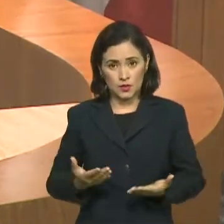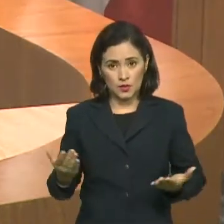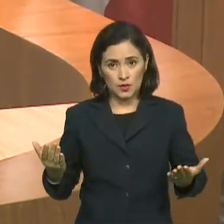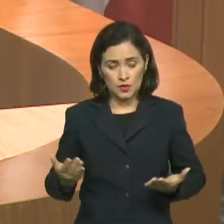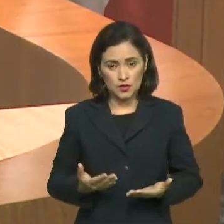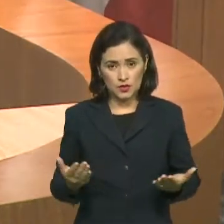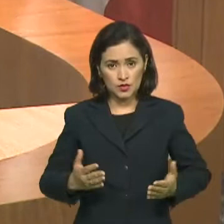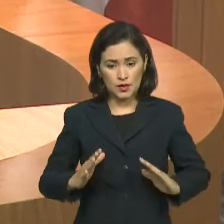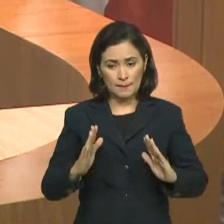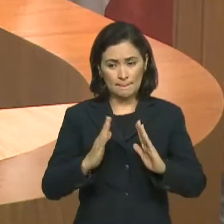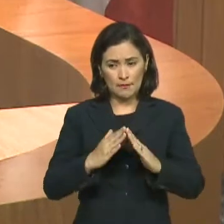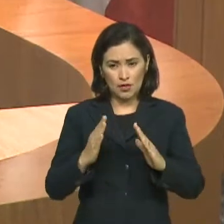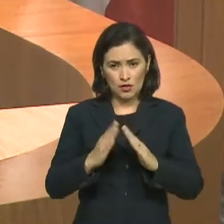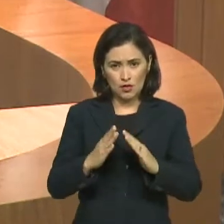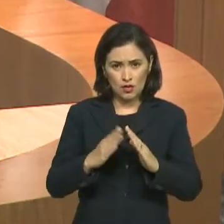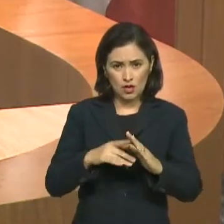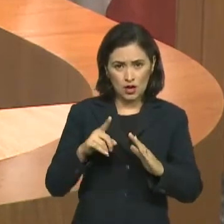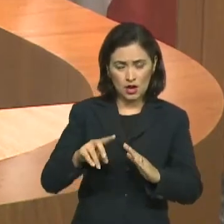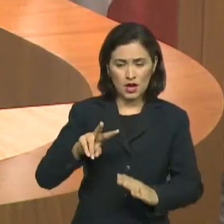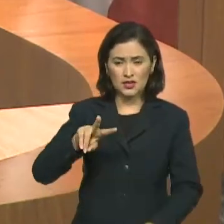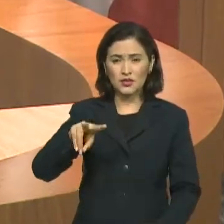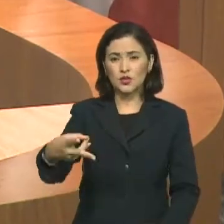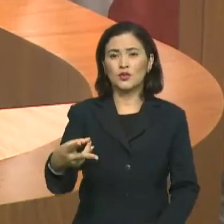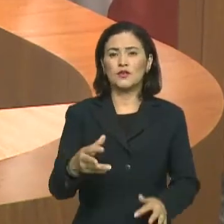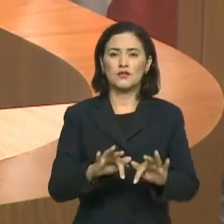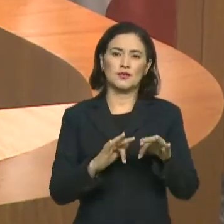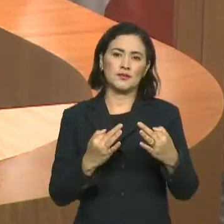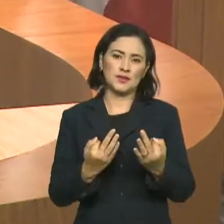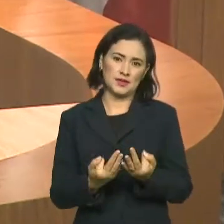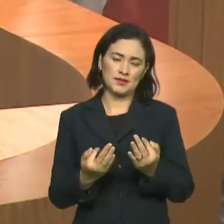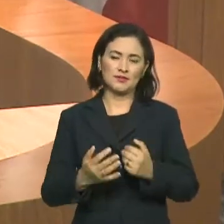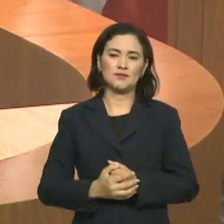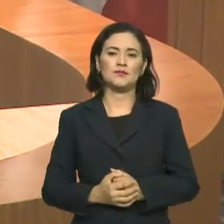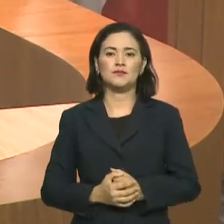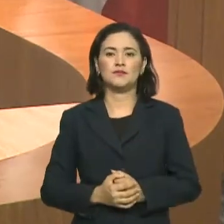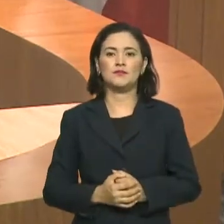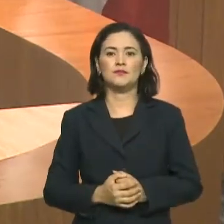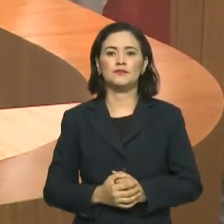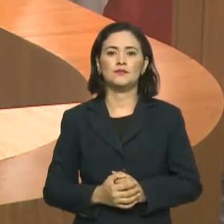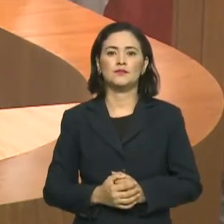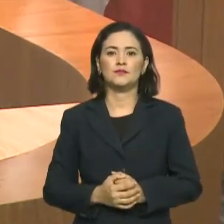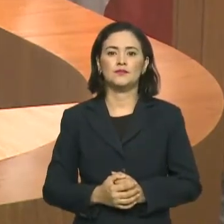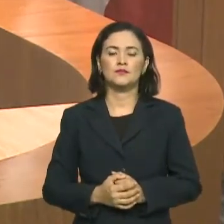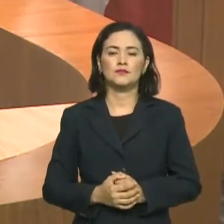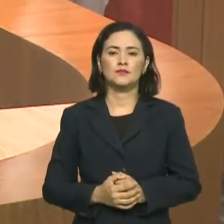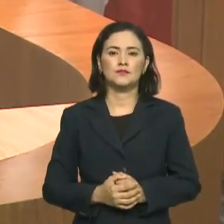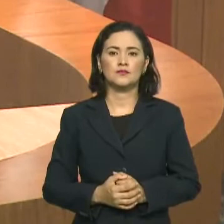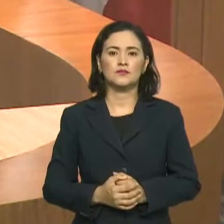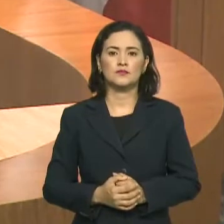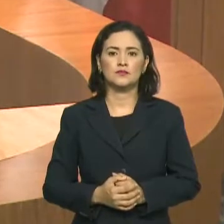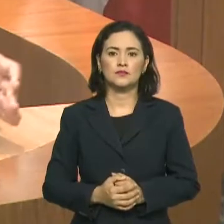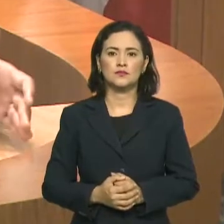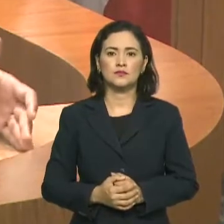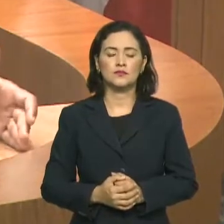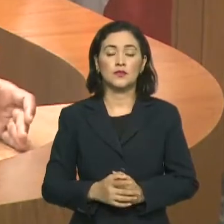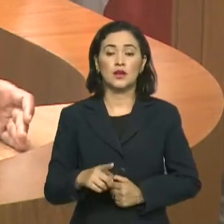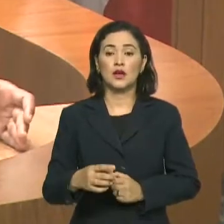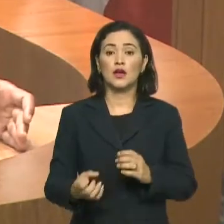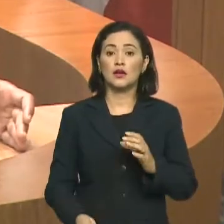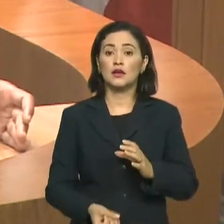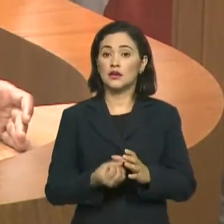residem mais de 2 mil famílias. O assentamento foi criado